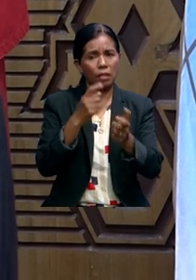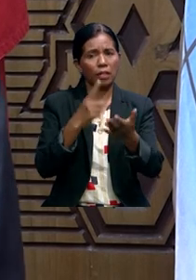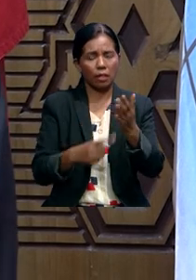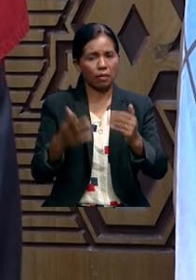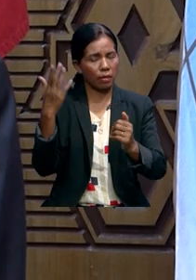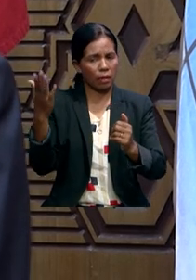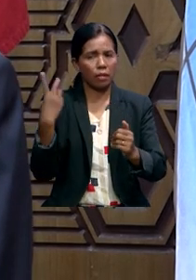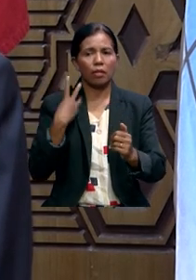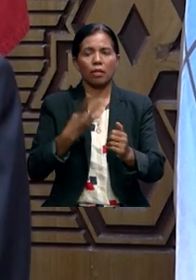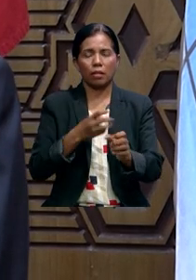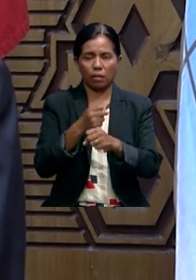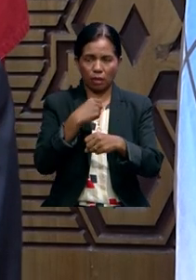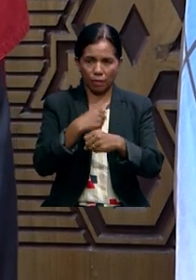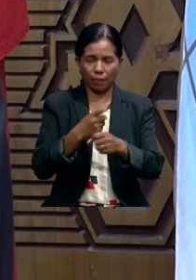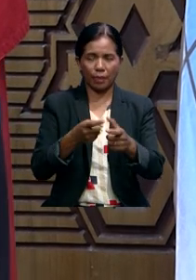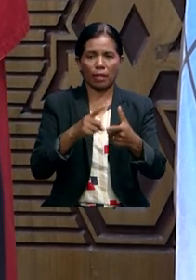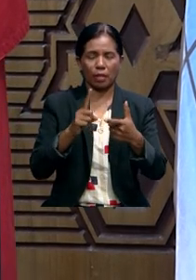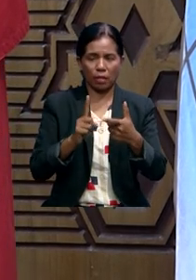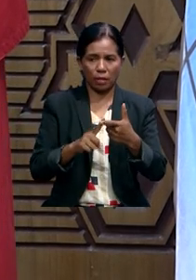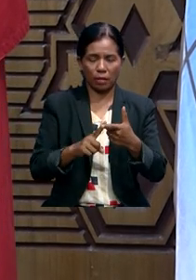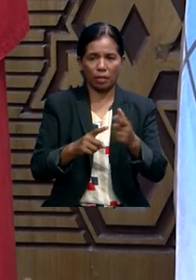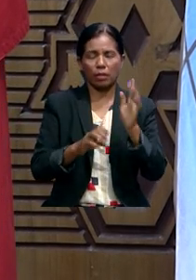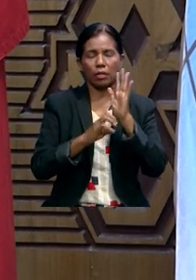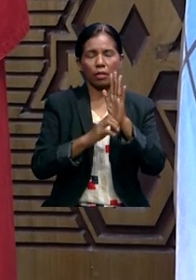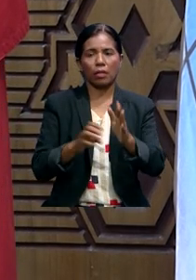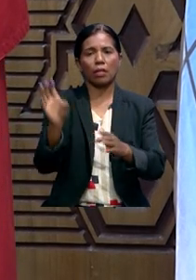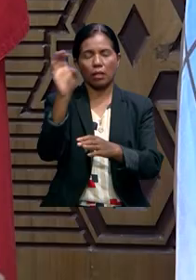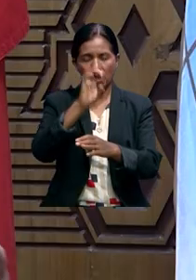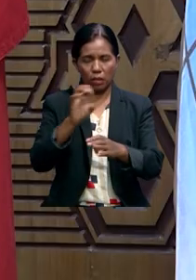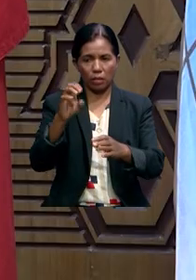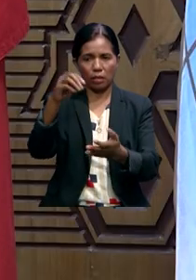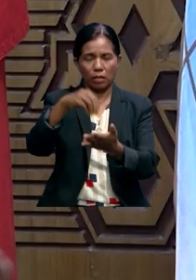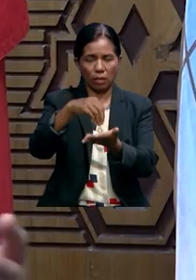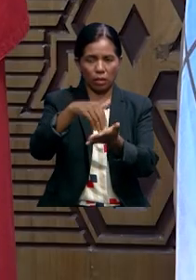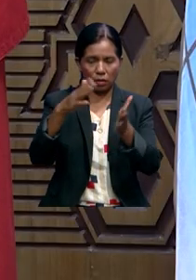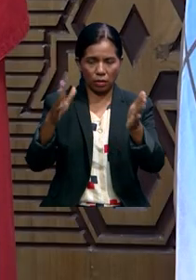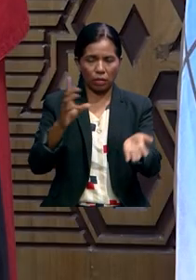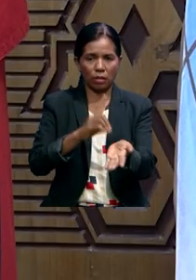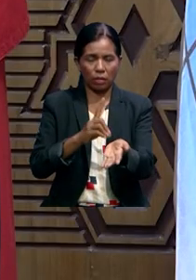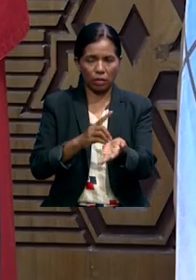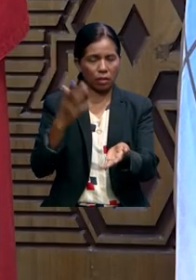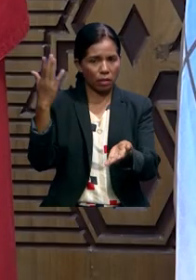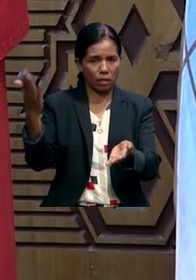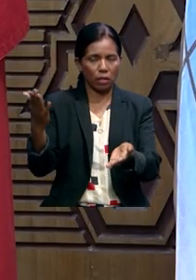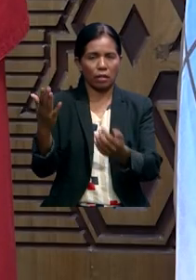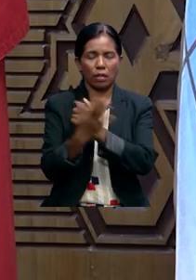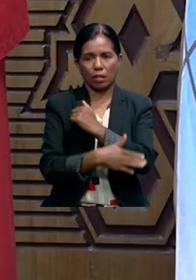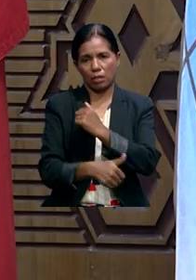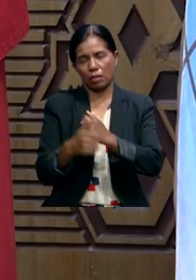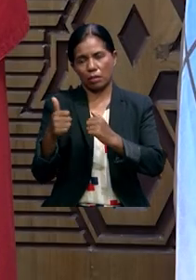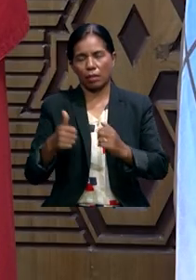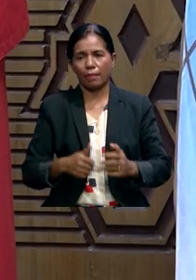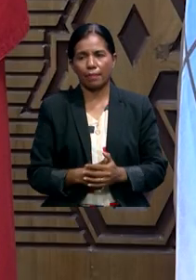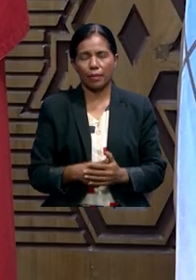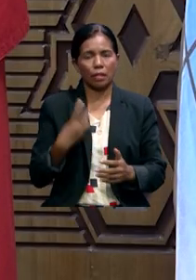neba ita atu halo depois patrosinya estazio kolokasang estudante mediku no informazeng nian iha nasang seluk. Entau